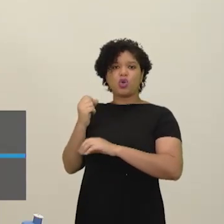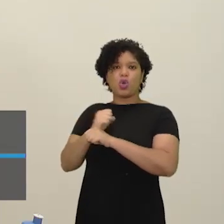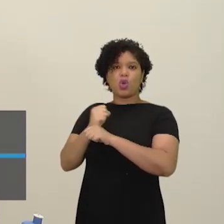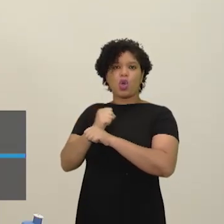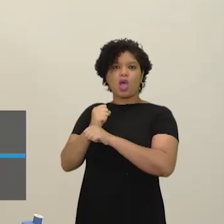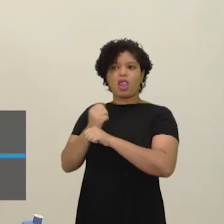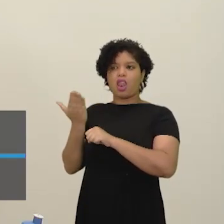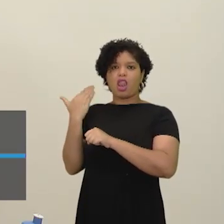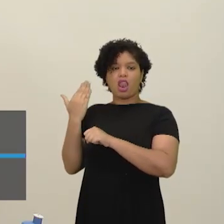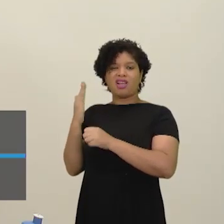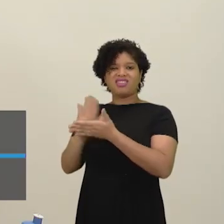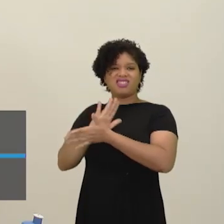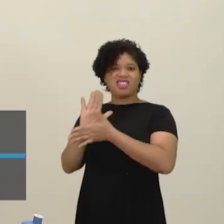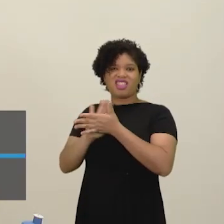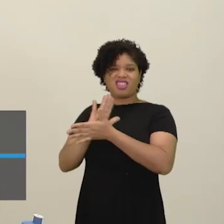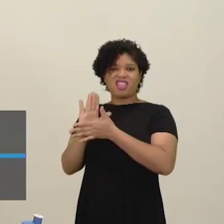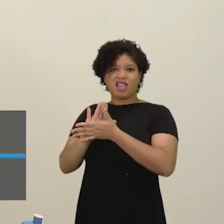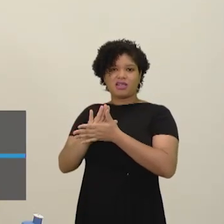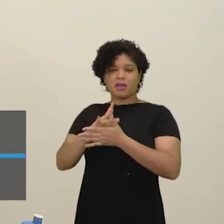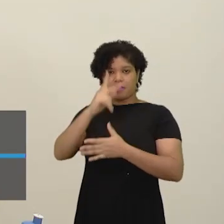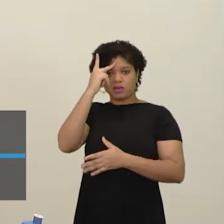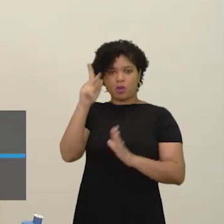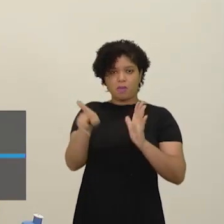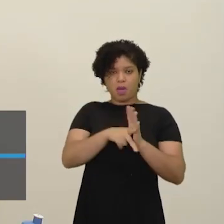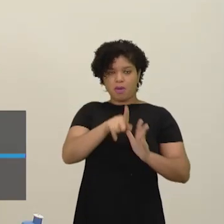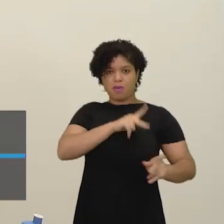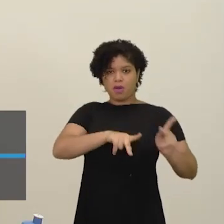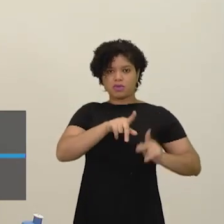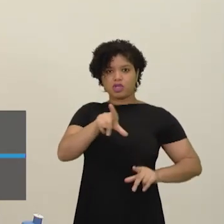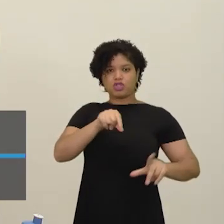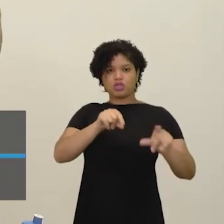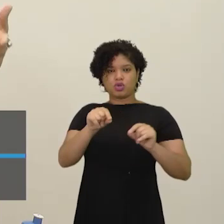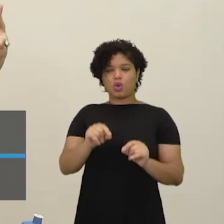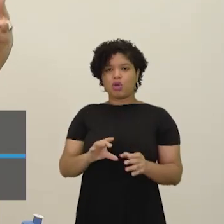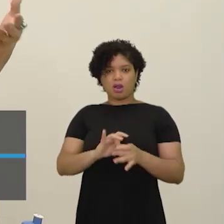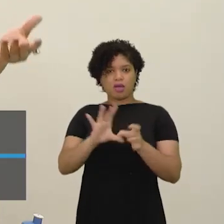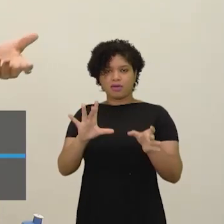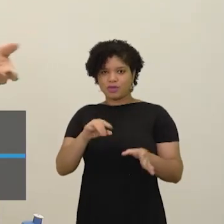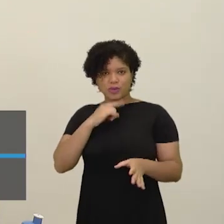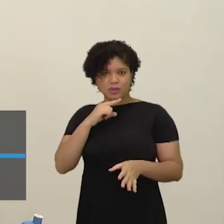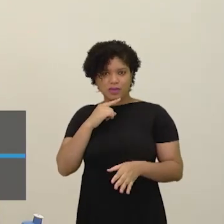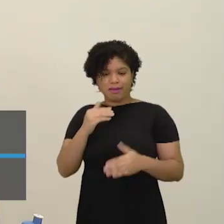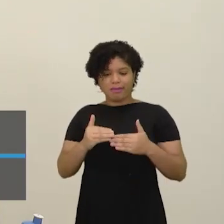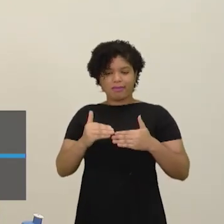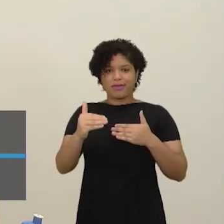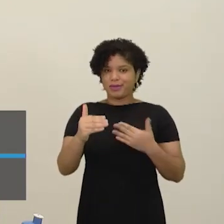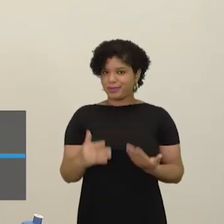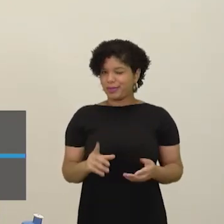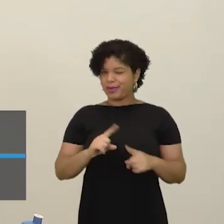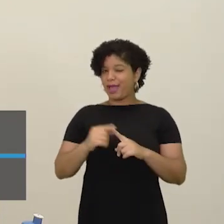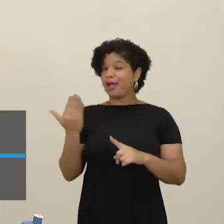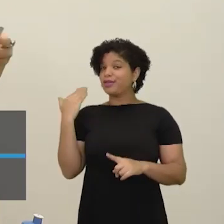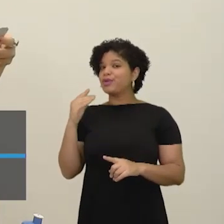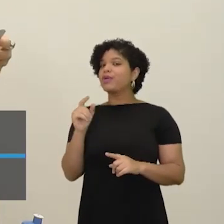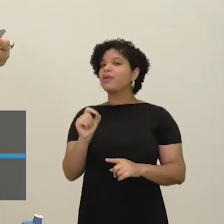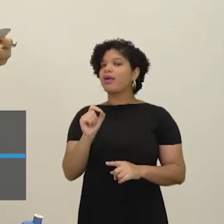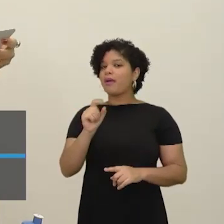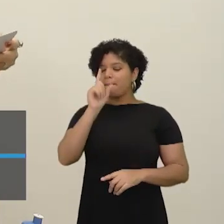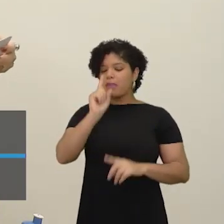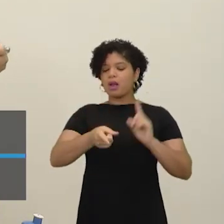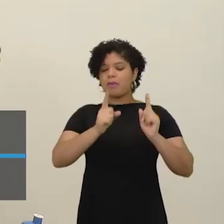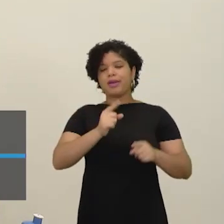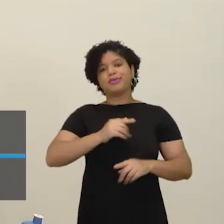forma lenta, gradual e segura para os militares, né? Então, nós tivemos aí